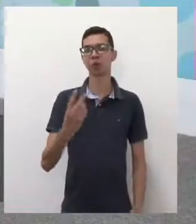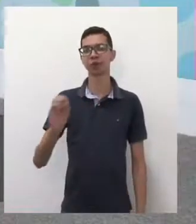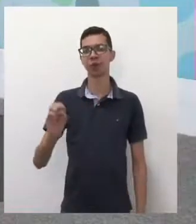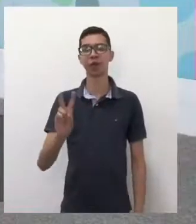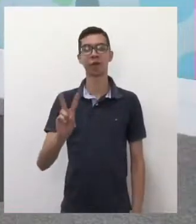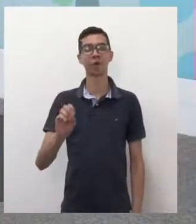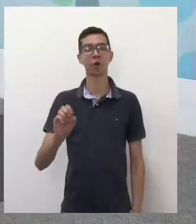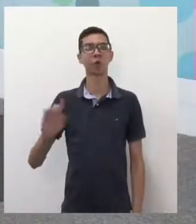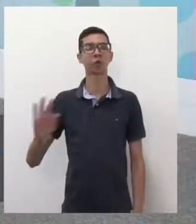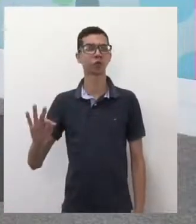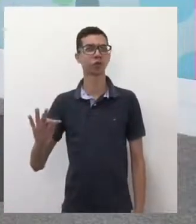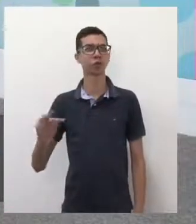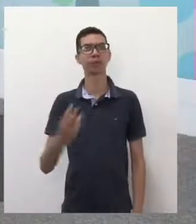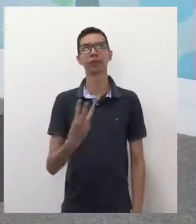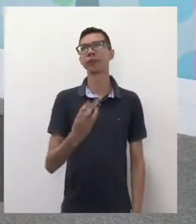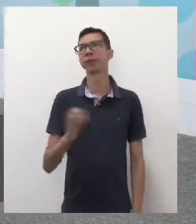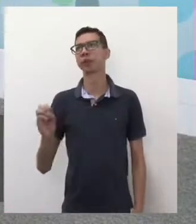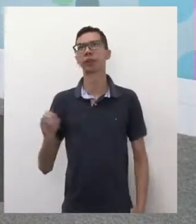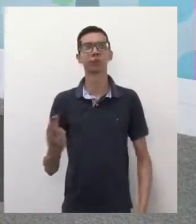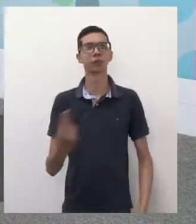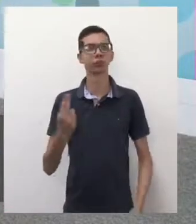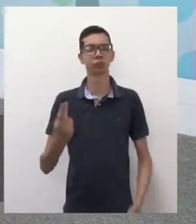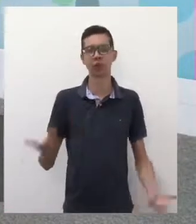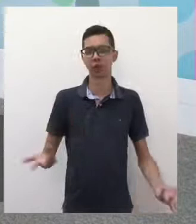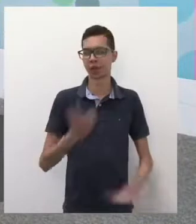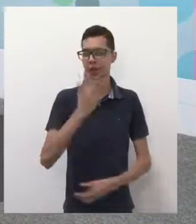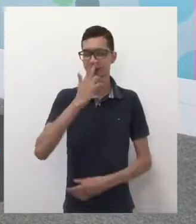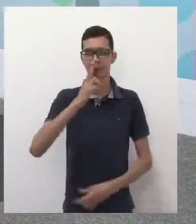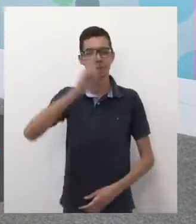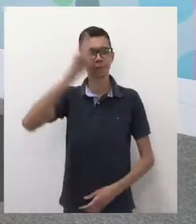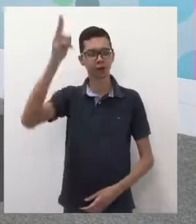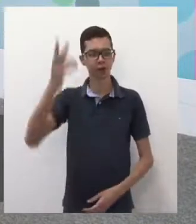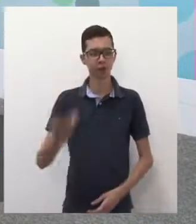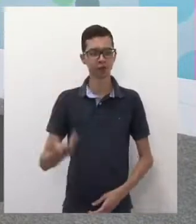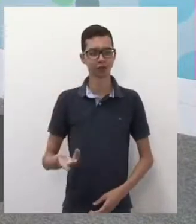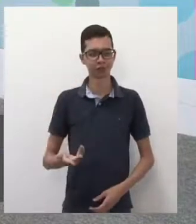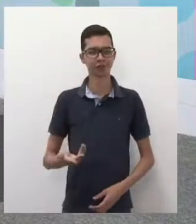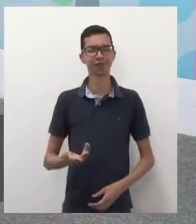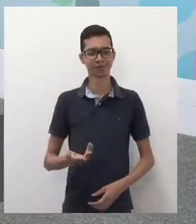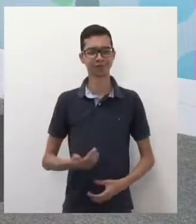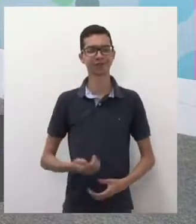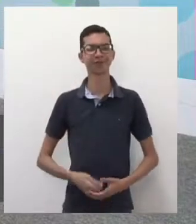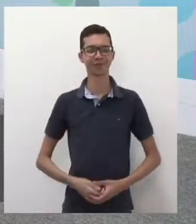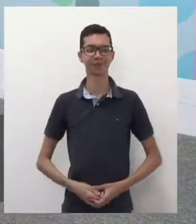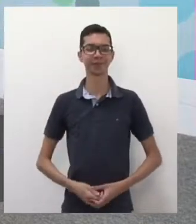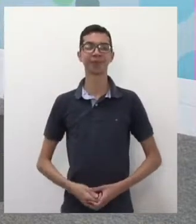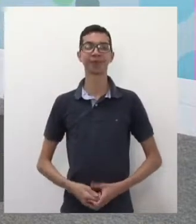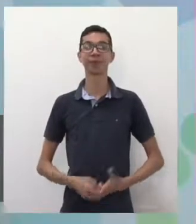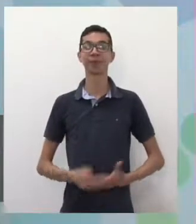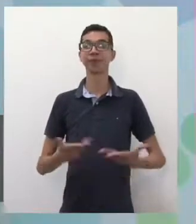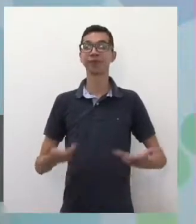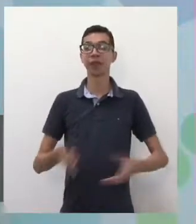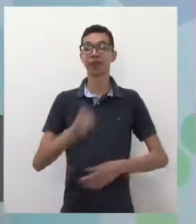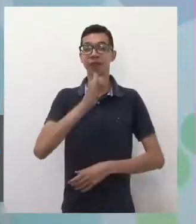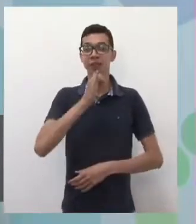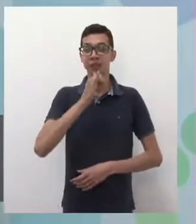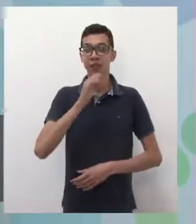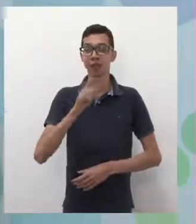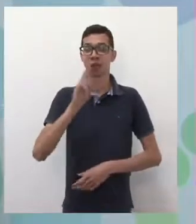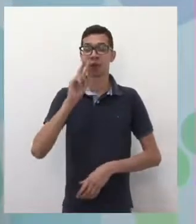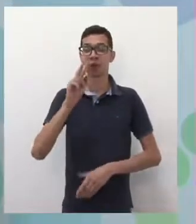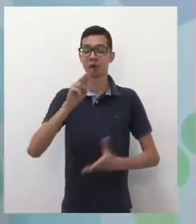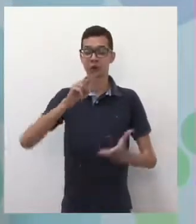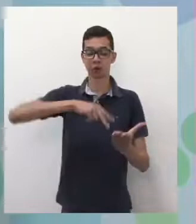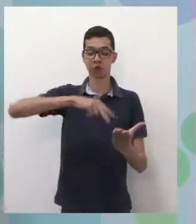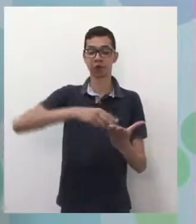outra 300, pergunta. aí vai ser muita coisa, eu acho. Vamos trabalhar com, quando a gente lê o manual e essa